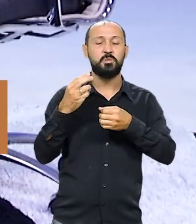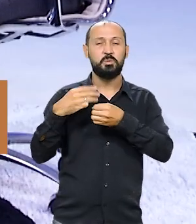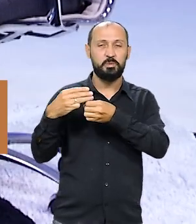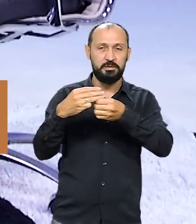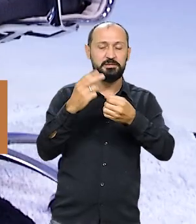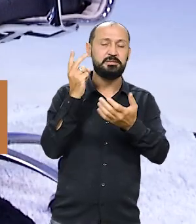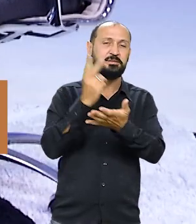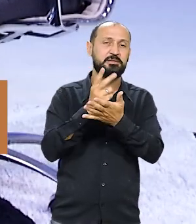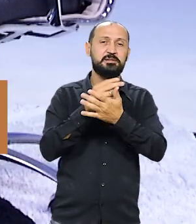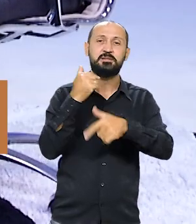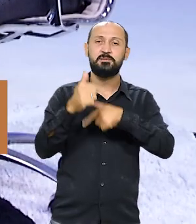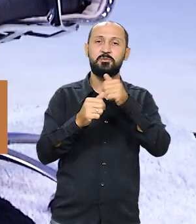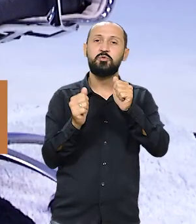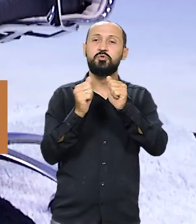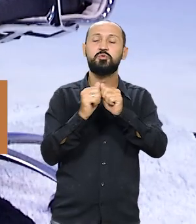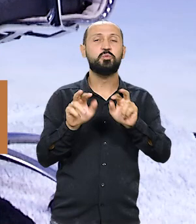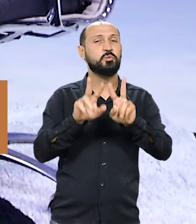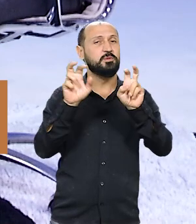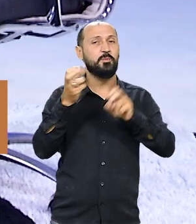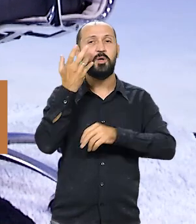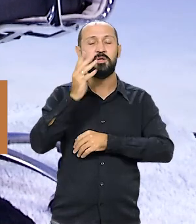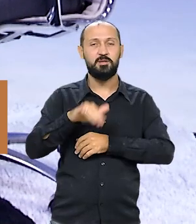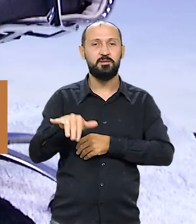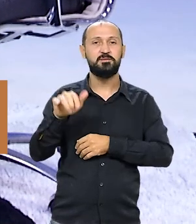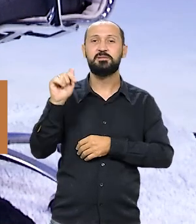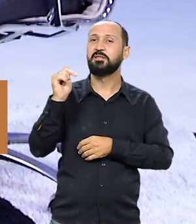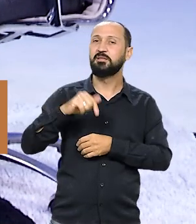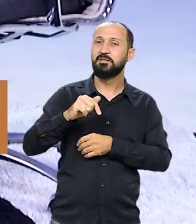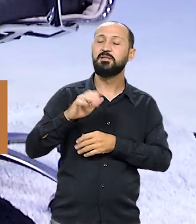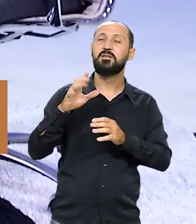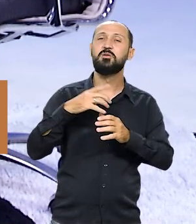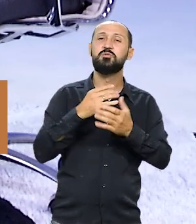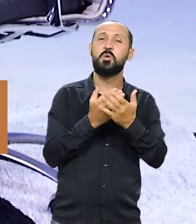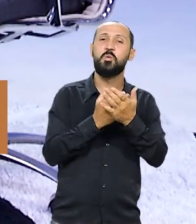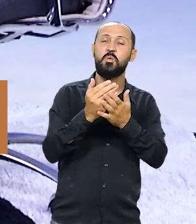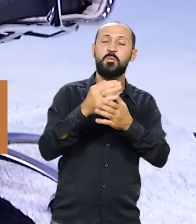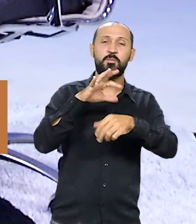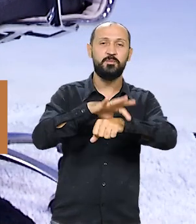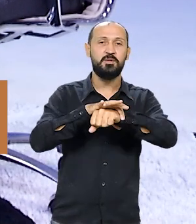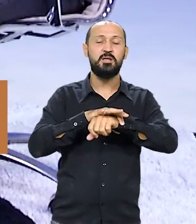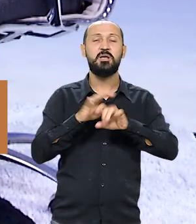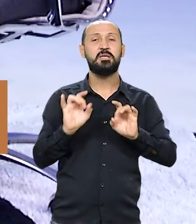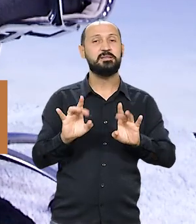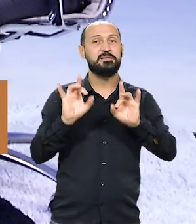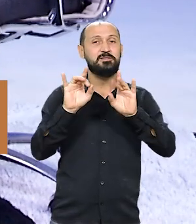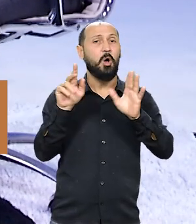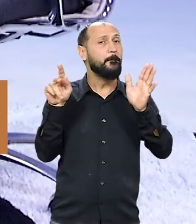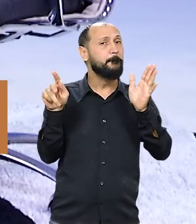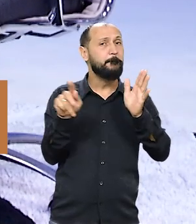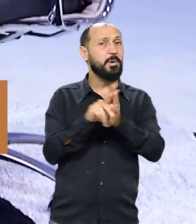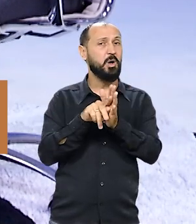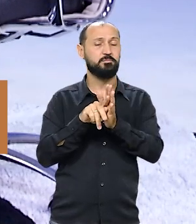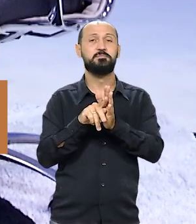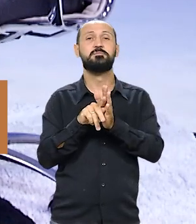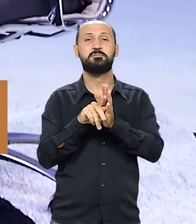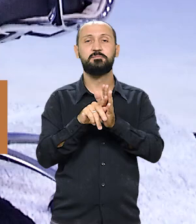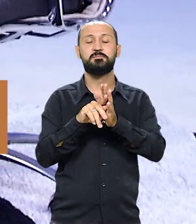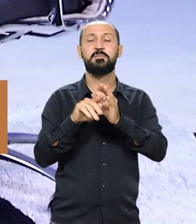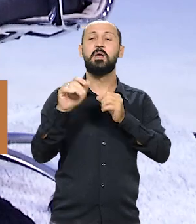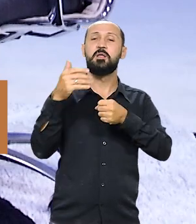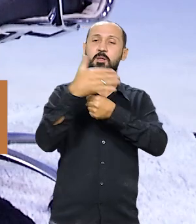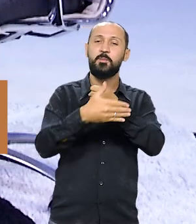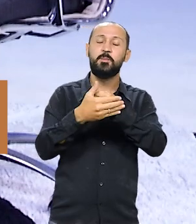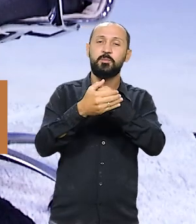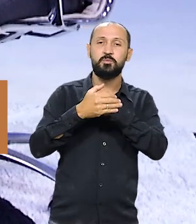no interior a gente sempre trabalhei com a área da infância, mas aqui eu vim para uma defensoria especializada só